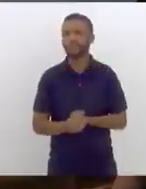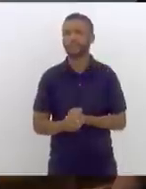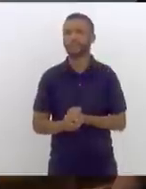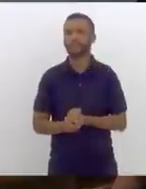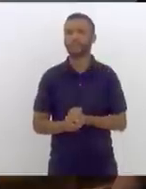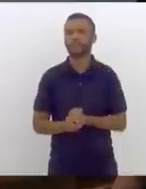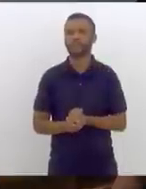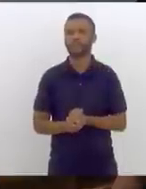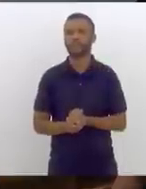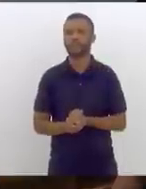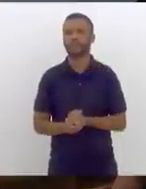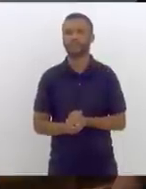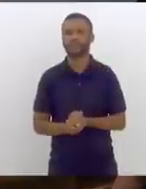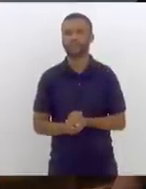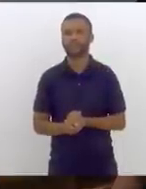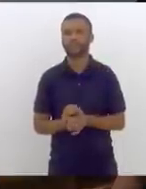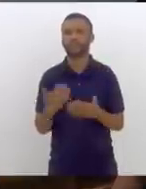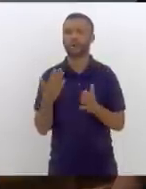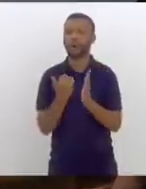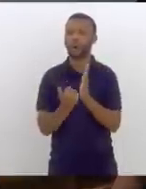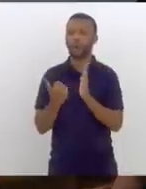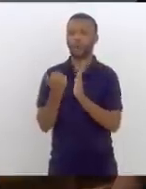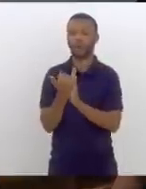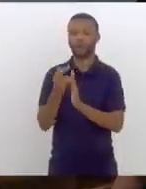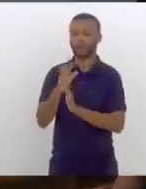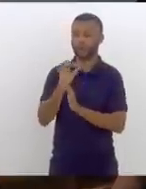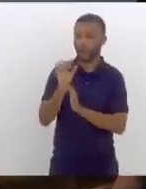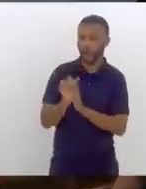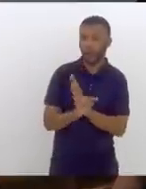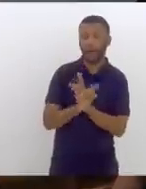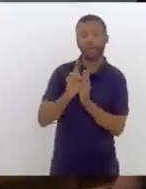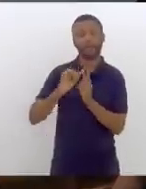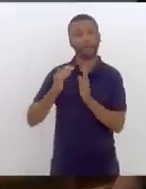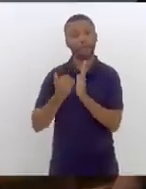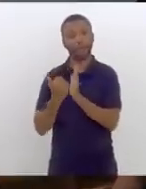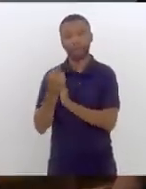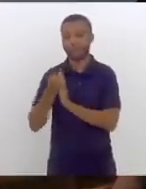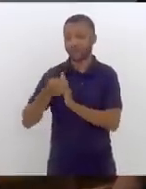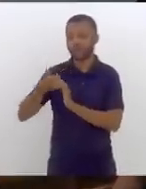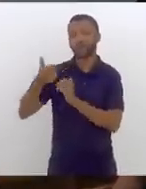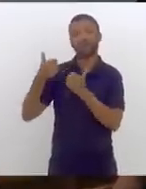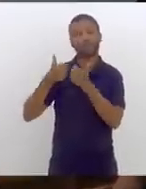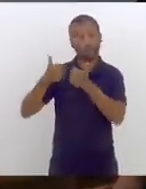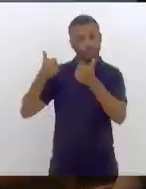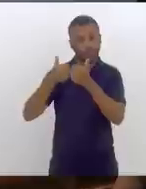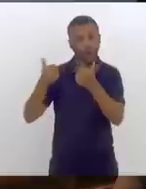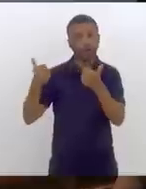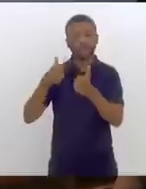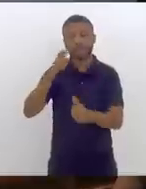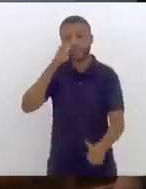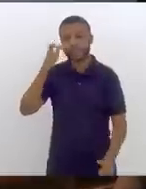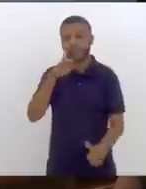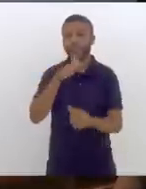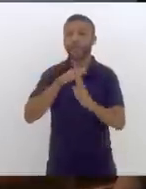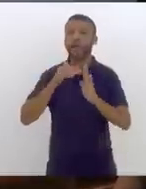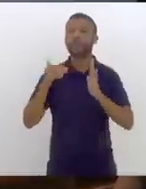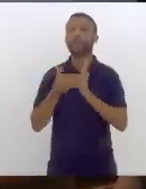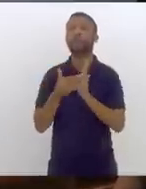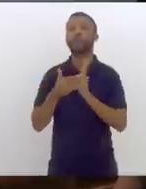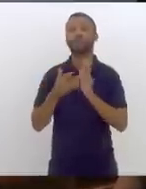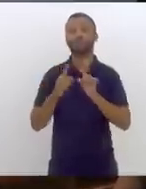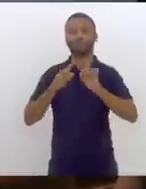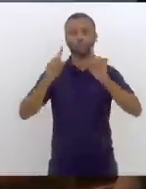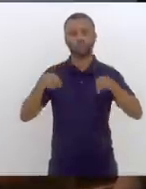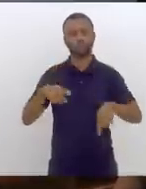pessoas o aumento do Rais aumento da auxílio transporte interessa a todos